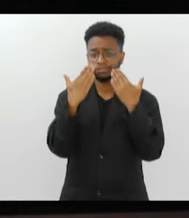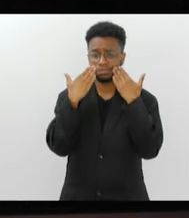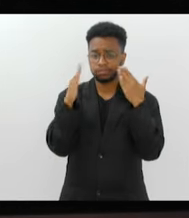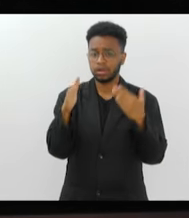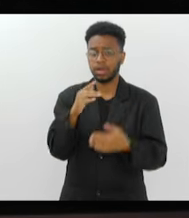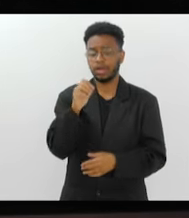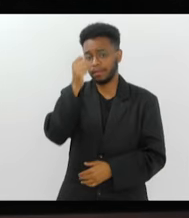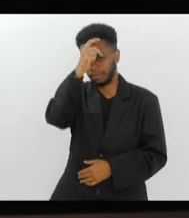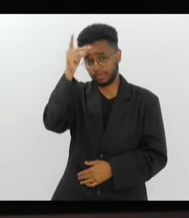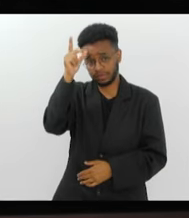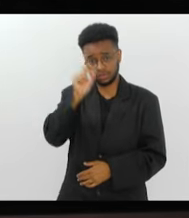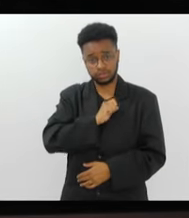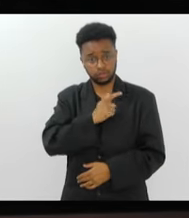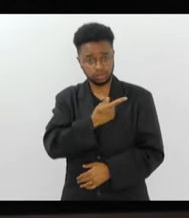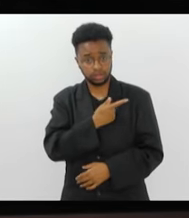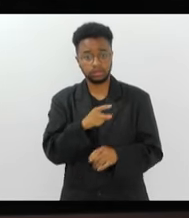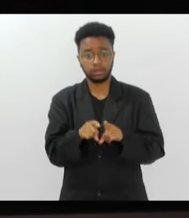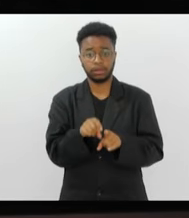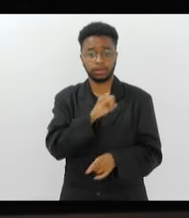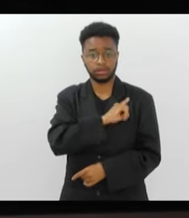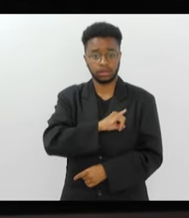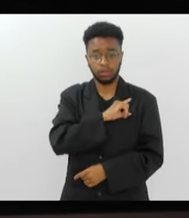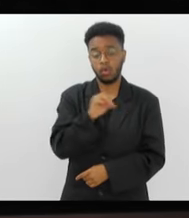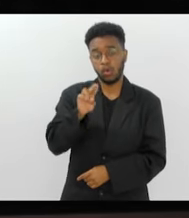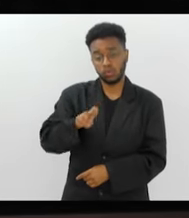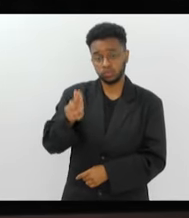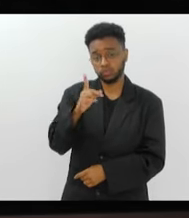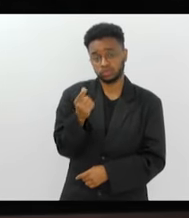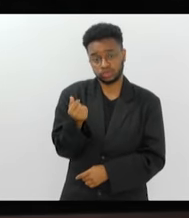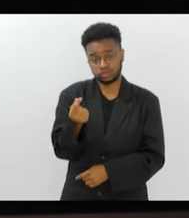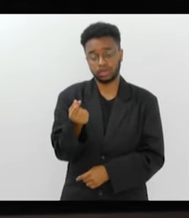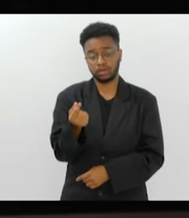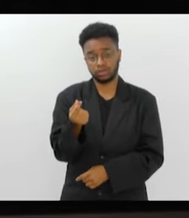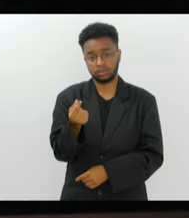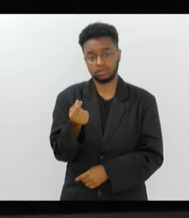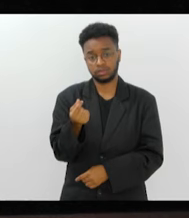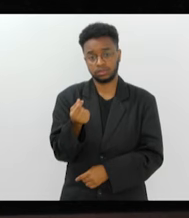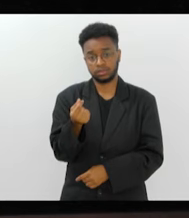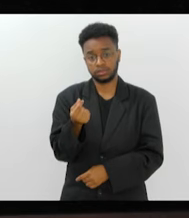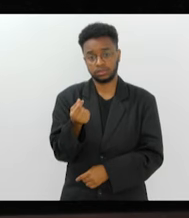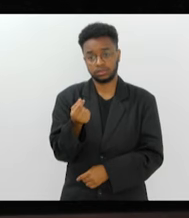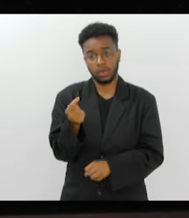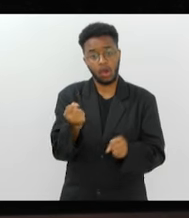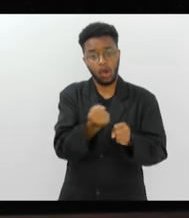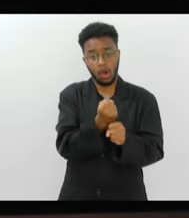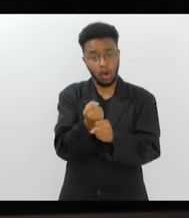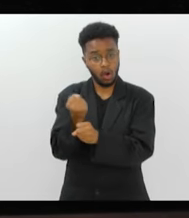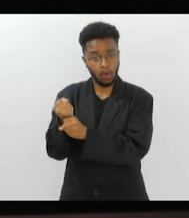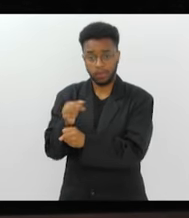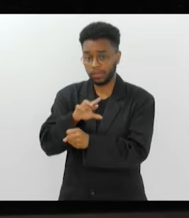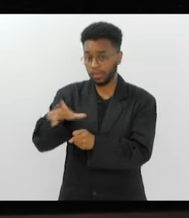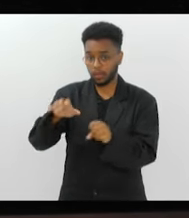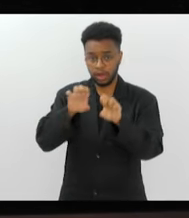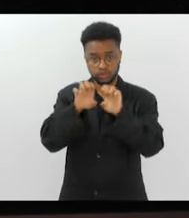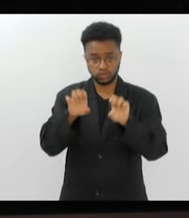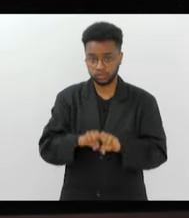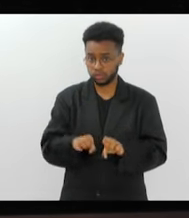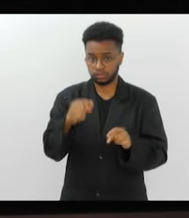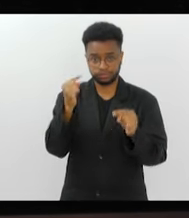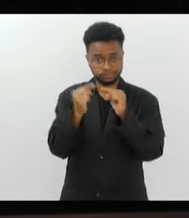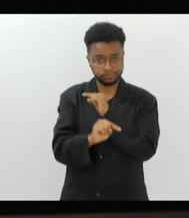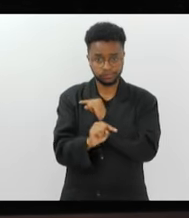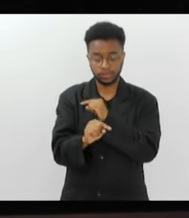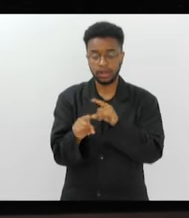a Prefeitura de Itaboraí, utilizaram os recursos para fazer obras que não são estruturais, mas